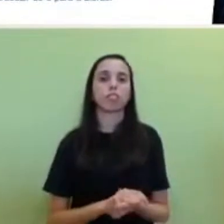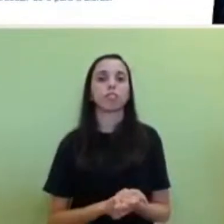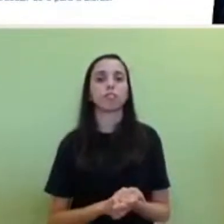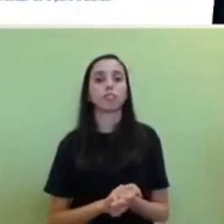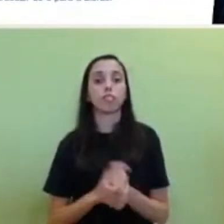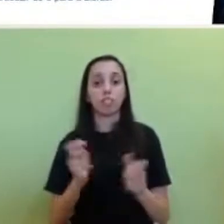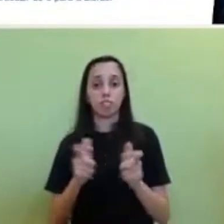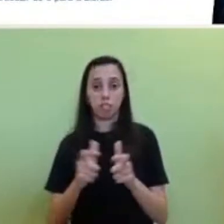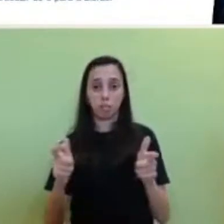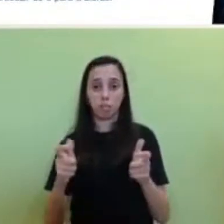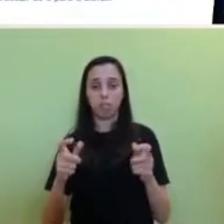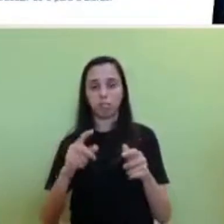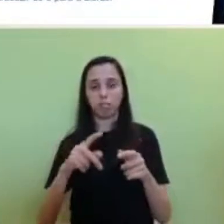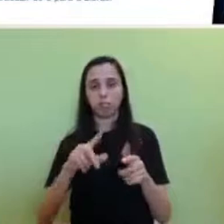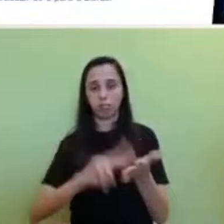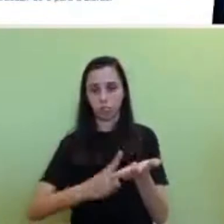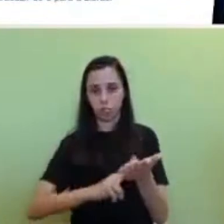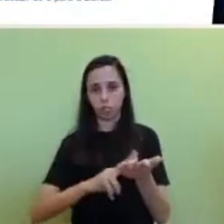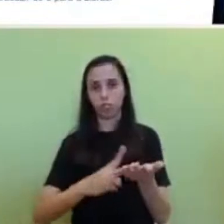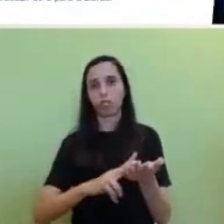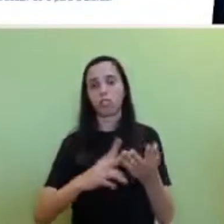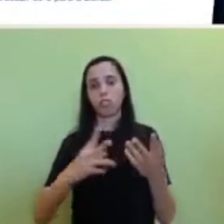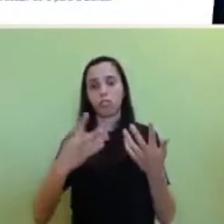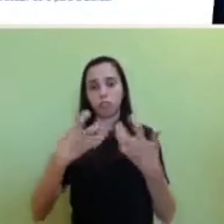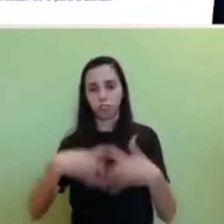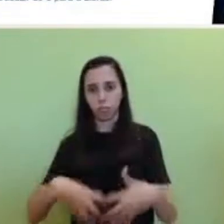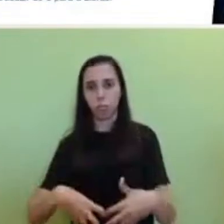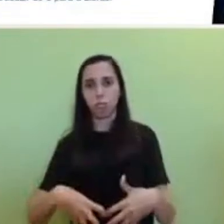nossos tradutores automáticos que utilizam o Avatar,